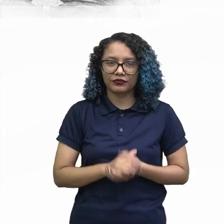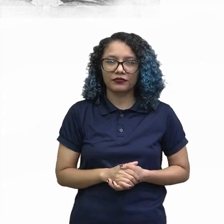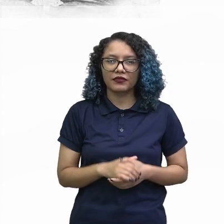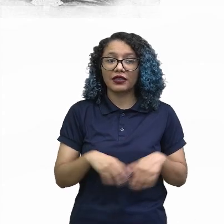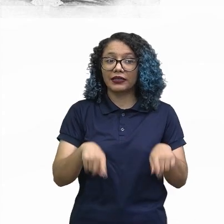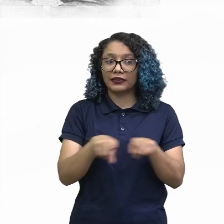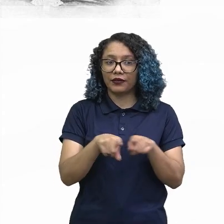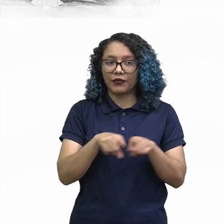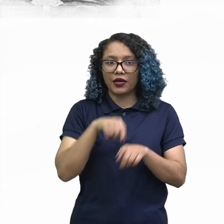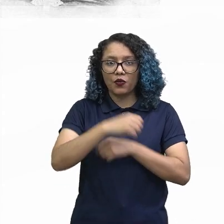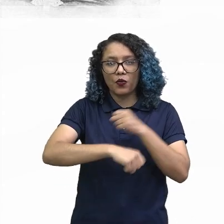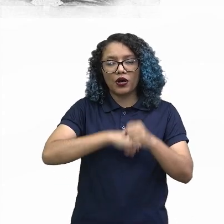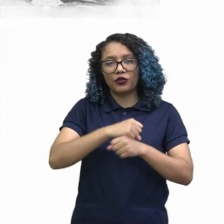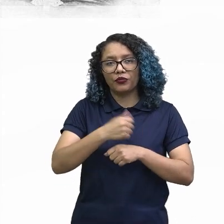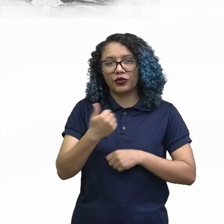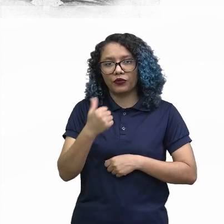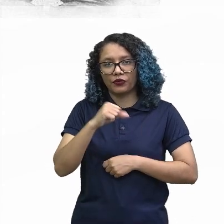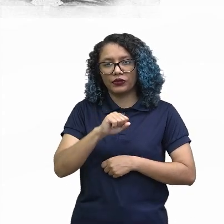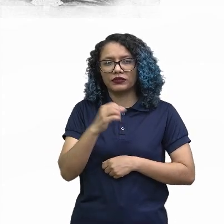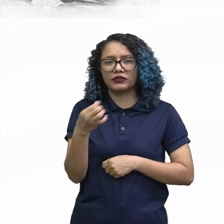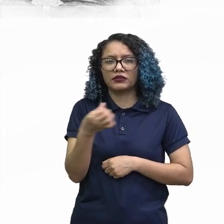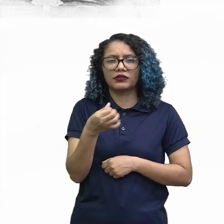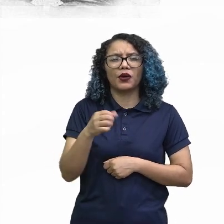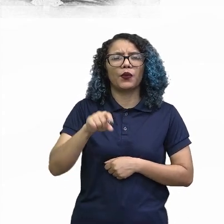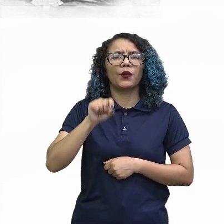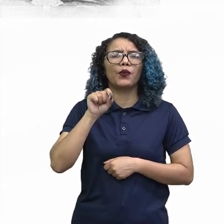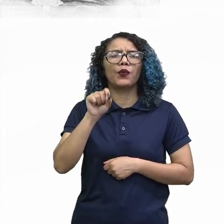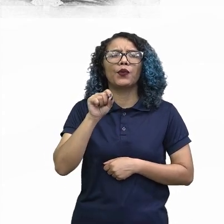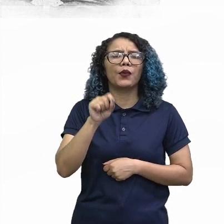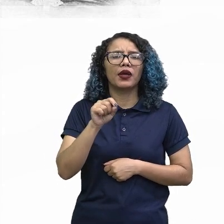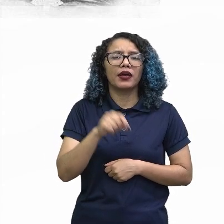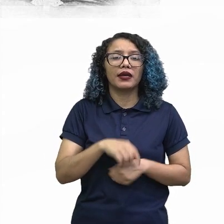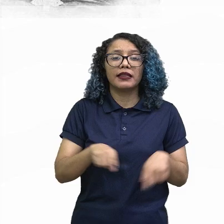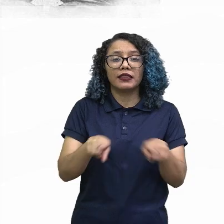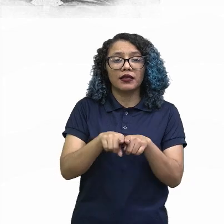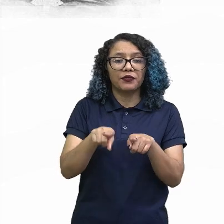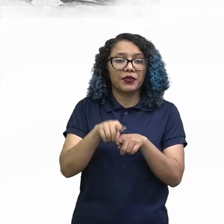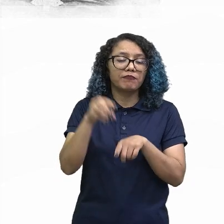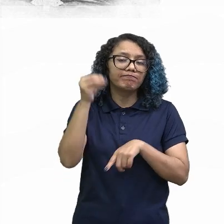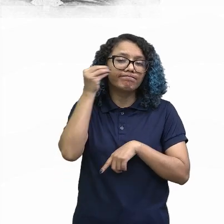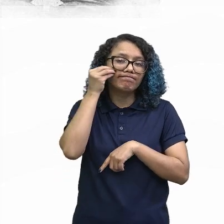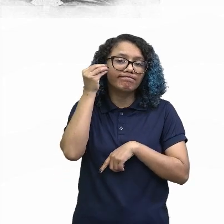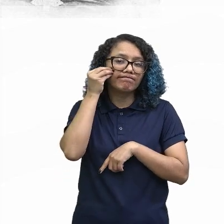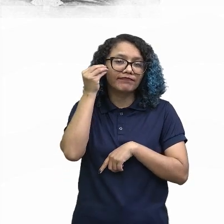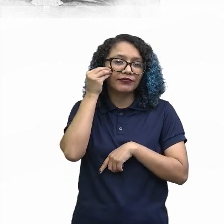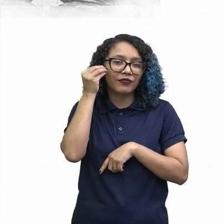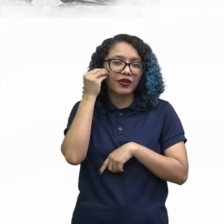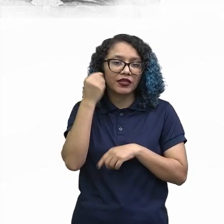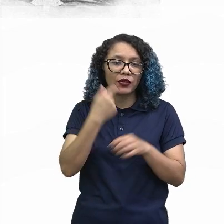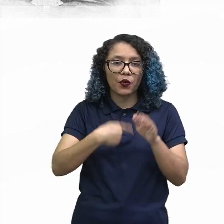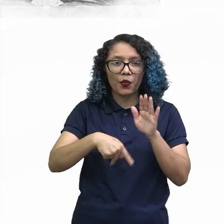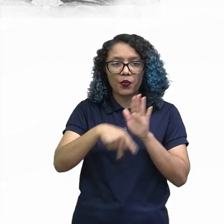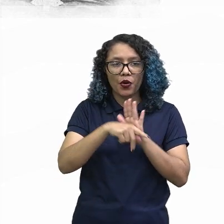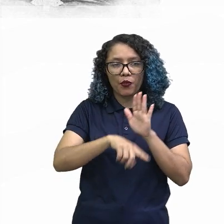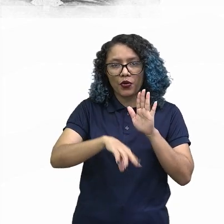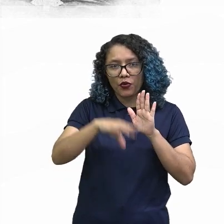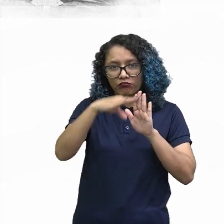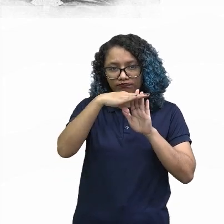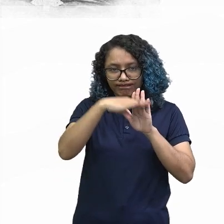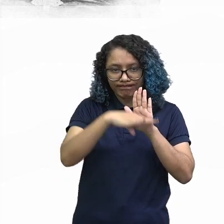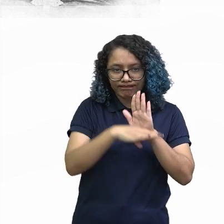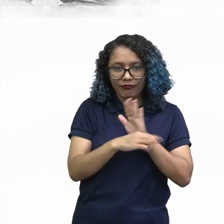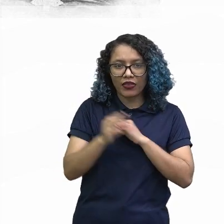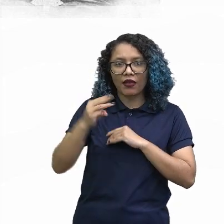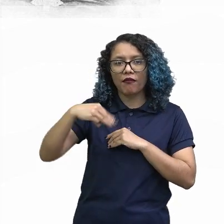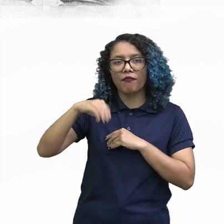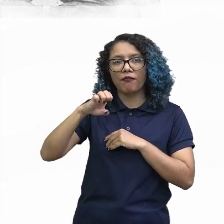em 1866 teve também ali os experimentos relacionados às leis de Mendel, onde ele